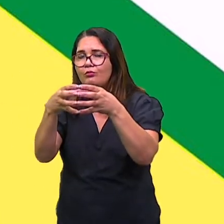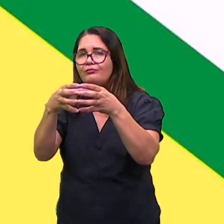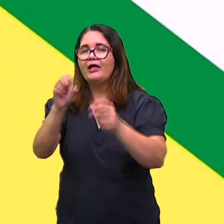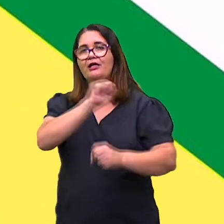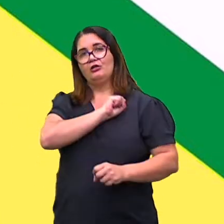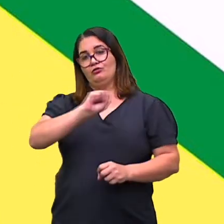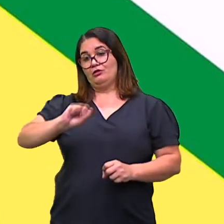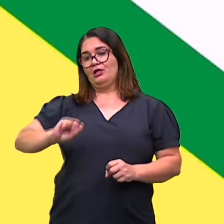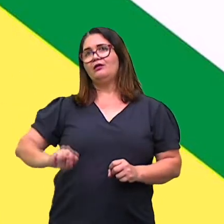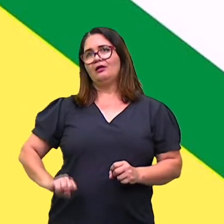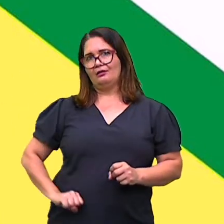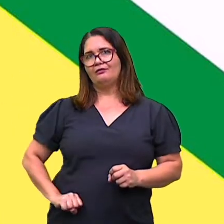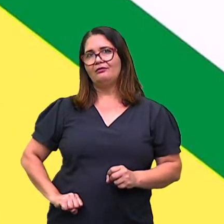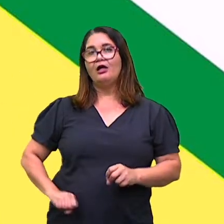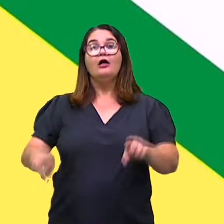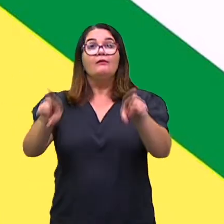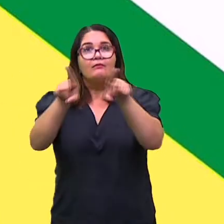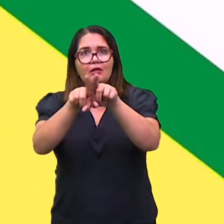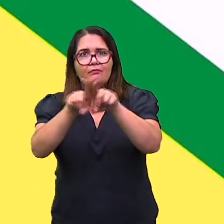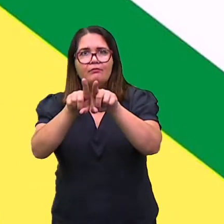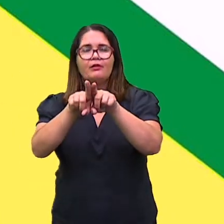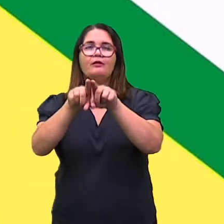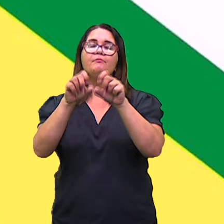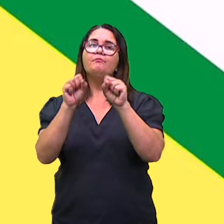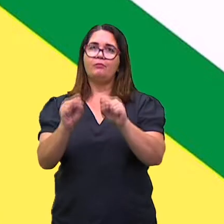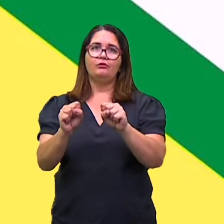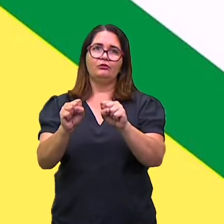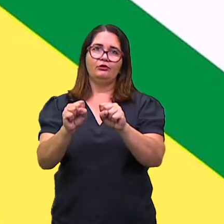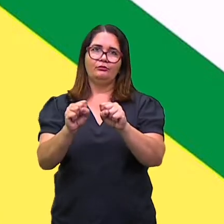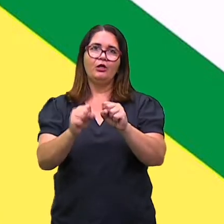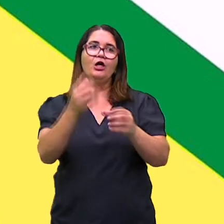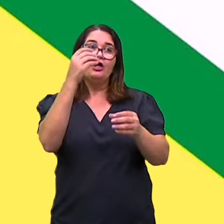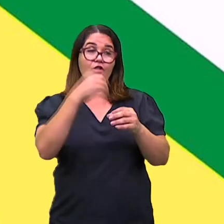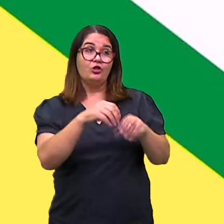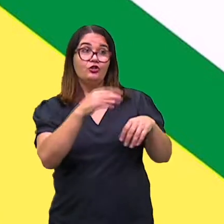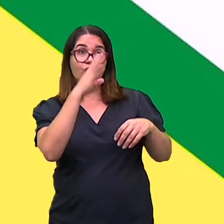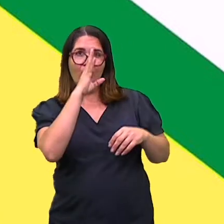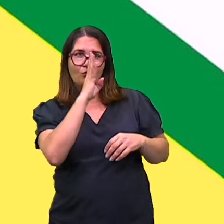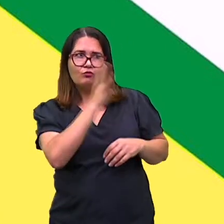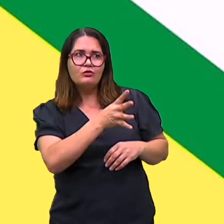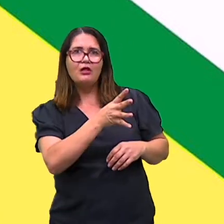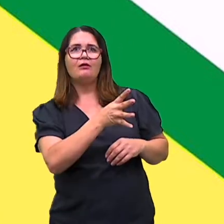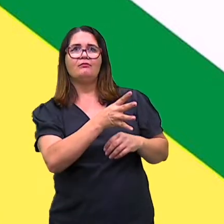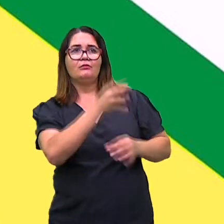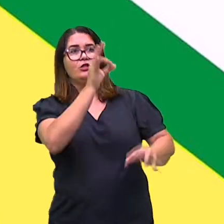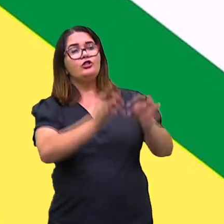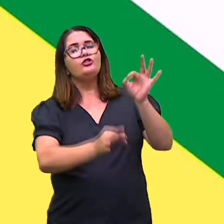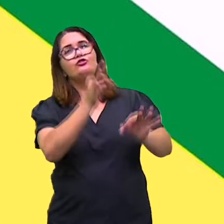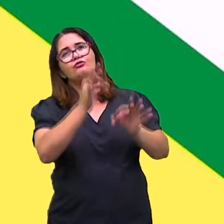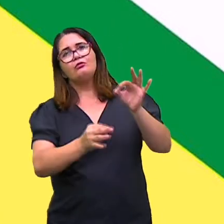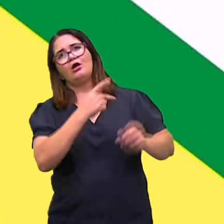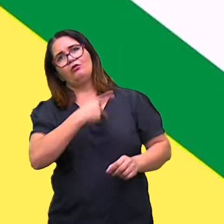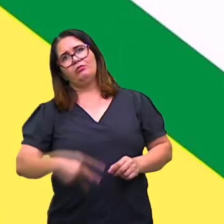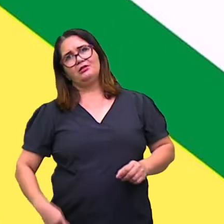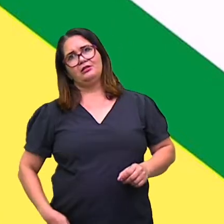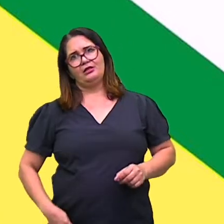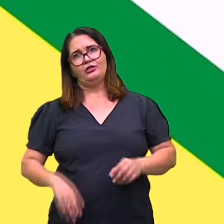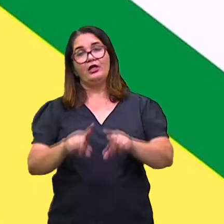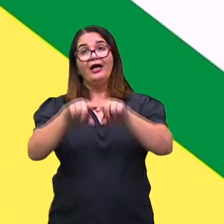for iniciado em uma dessas esferas. E o prazo do afastamento é de